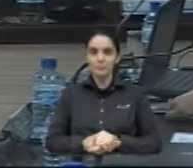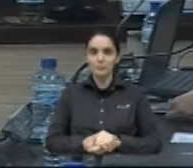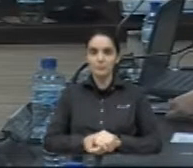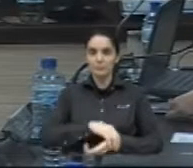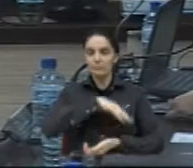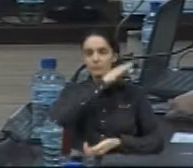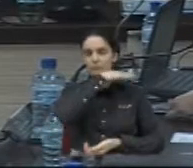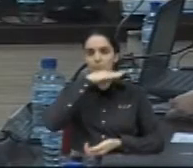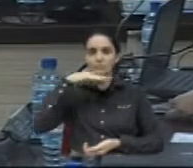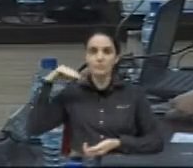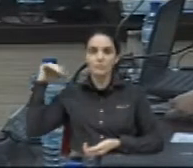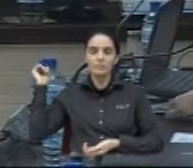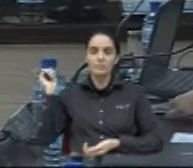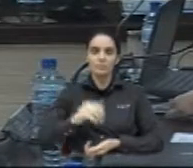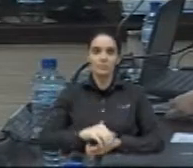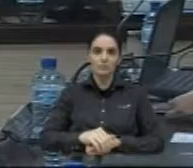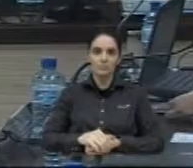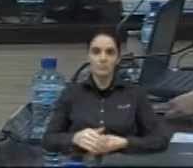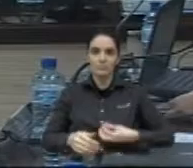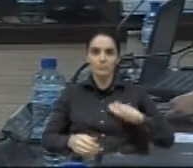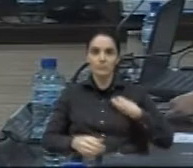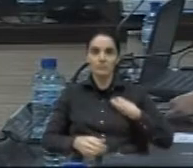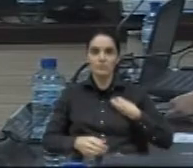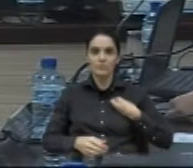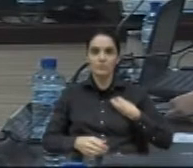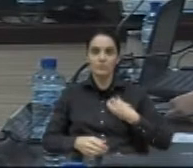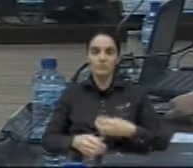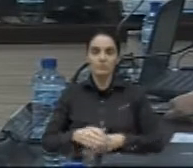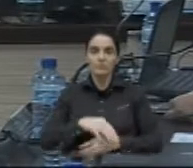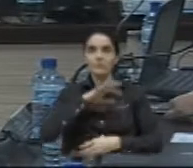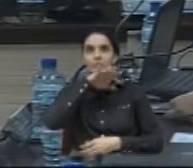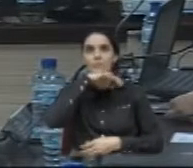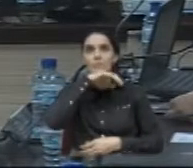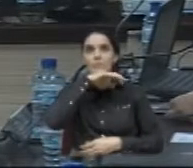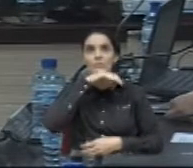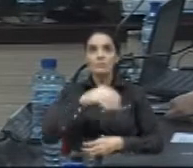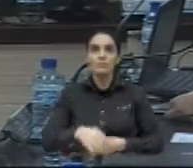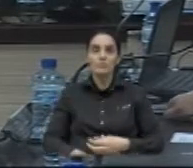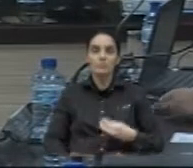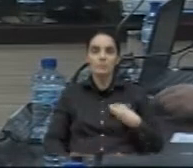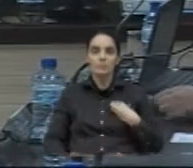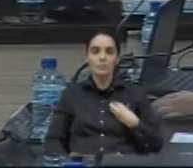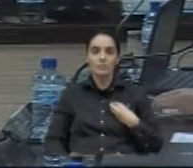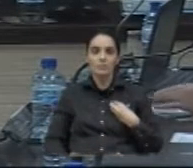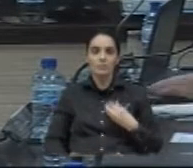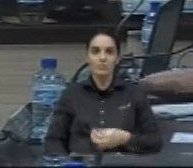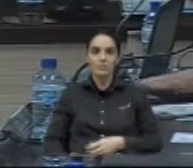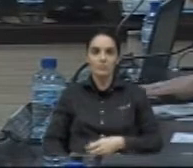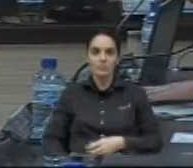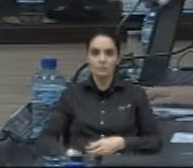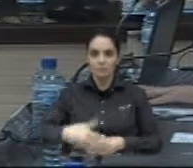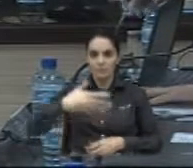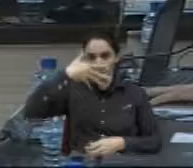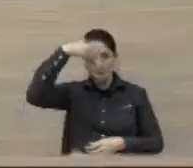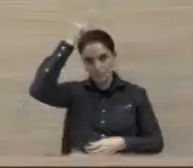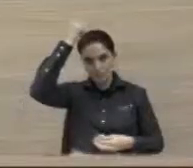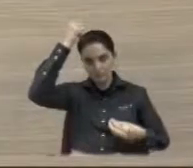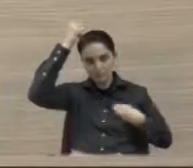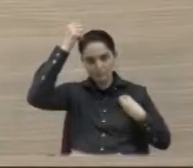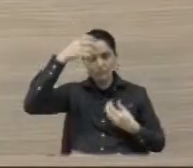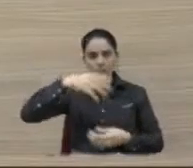Vereador Aloísio Marinho de Andrade. Presente. André Henrique da Silva. Presente. Toninho Franco.